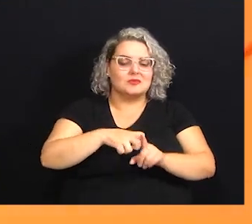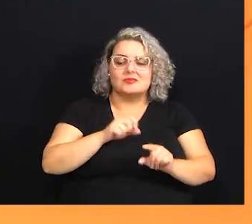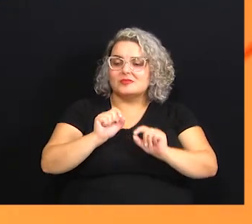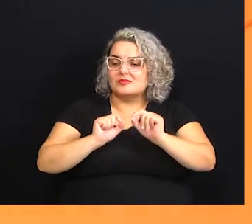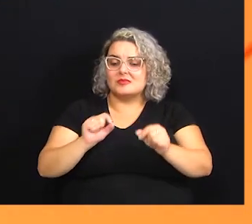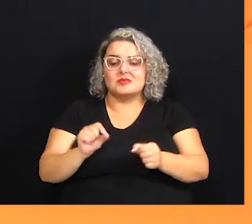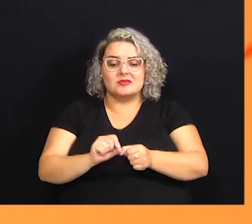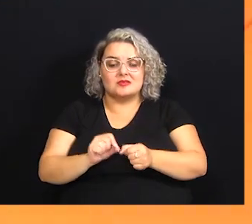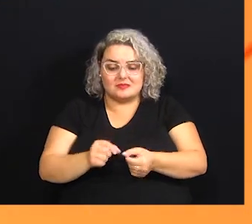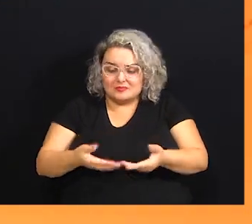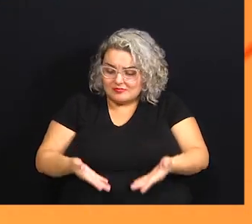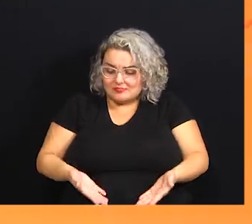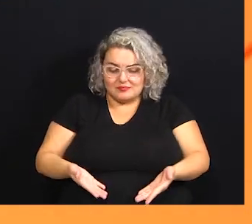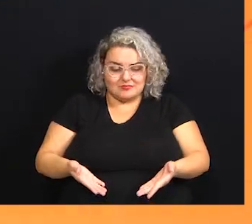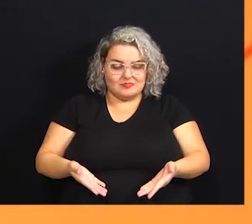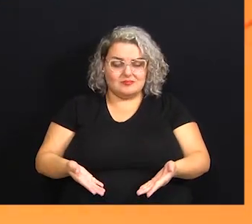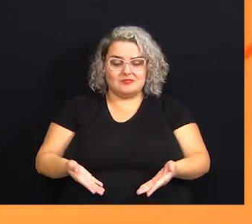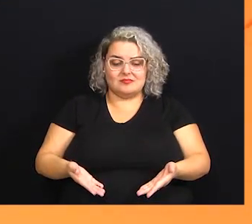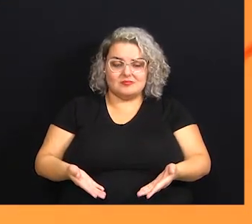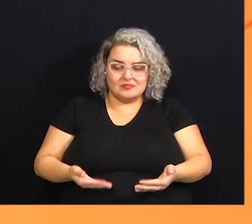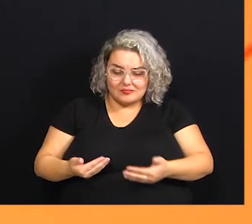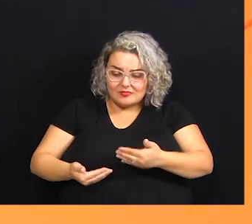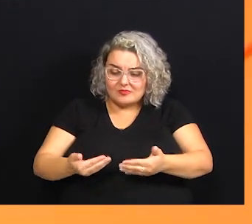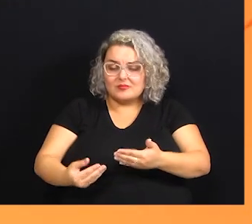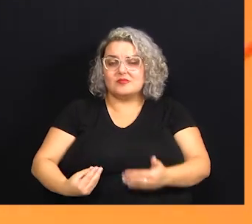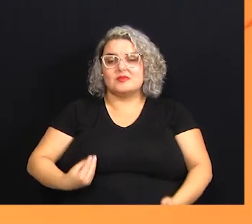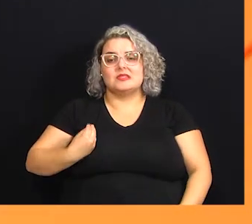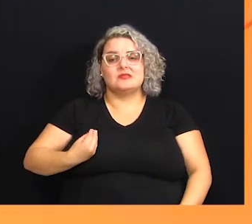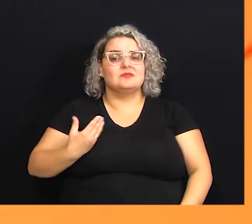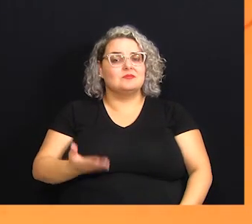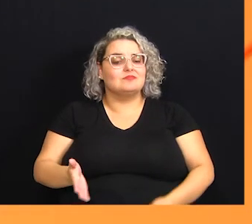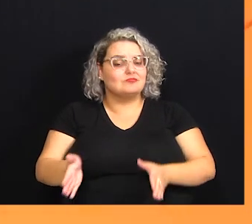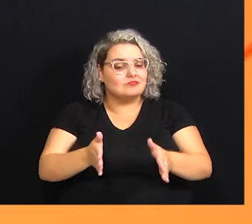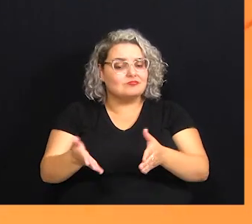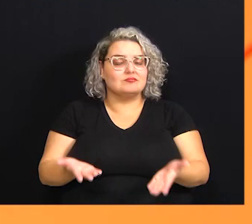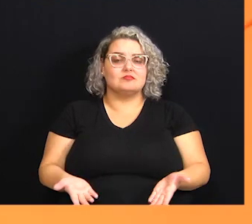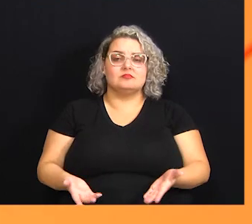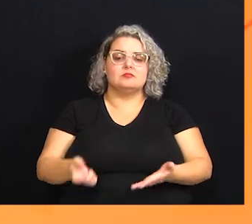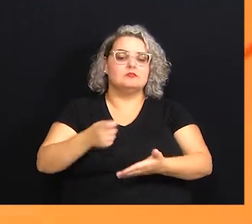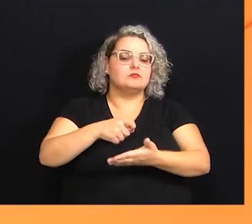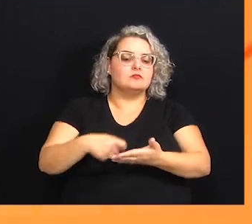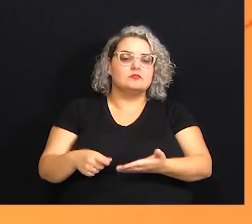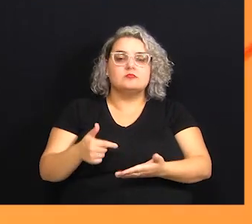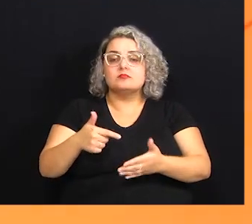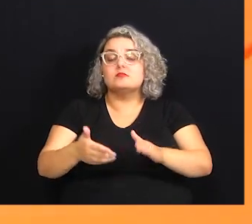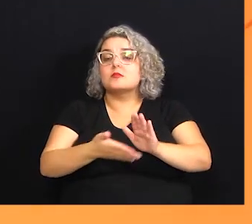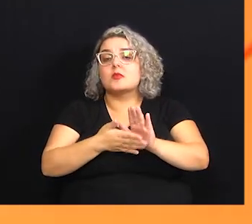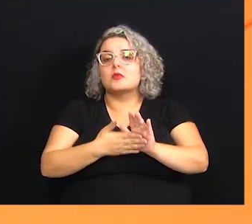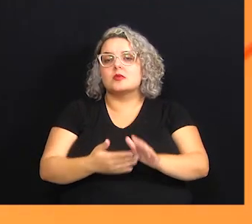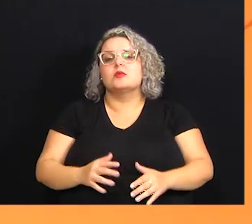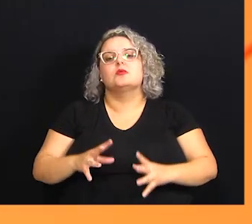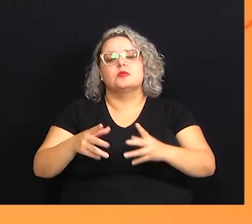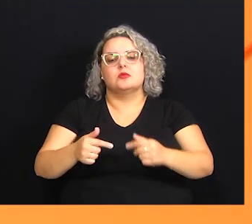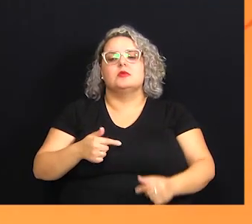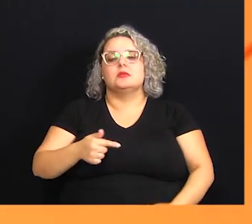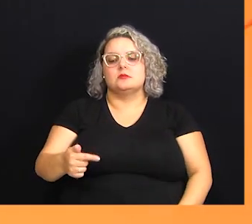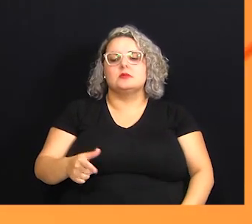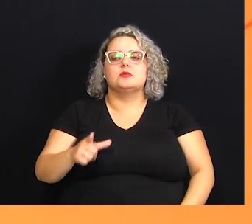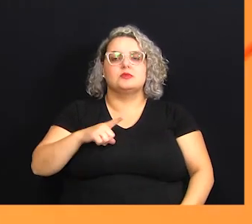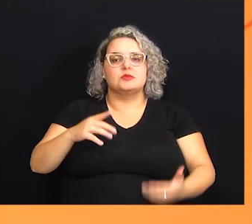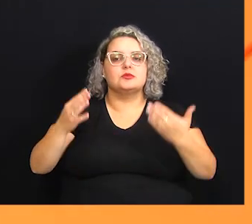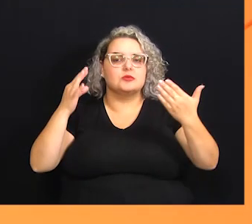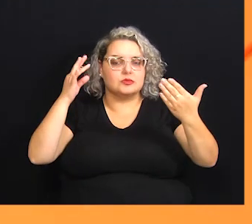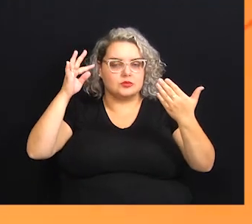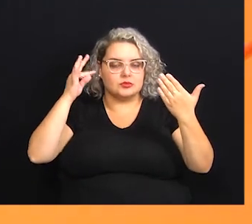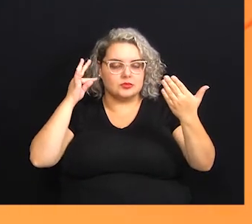que eu fiz para passar por essa situação, que comecei a escrever ele sem propósito. Só que toda semana eu tinha uma sessão de terapia,